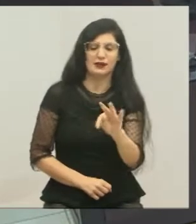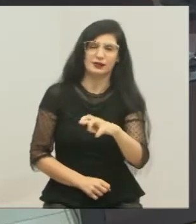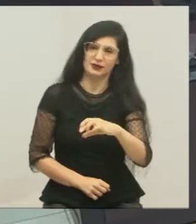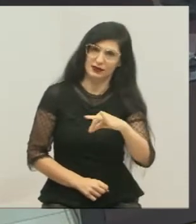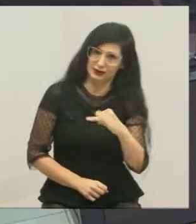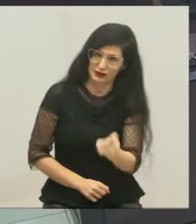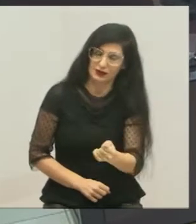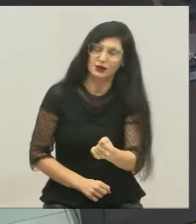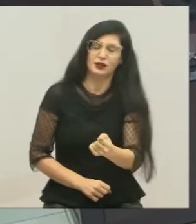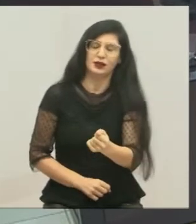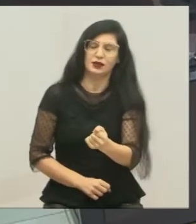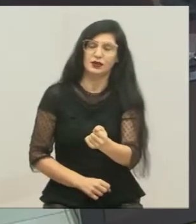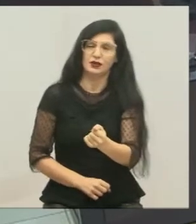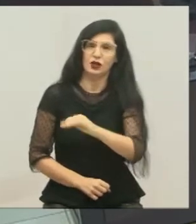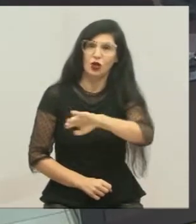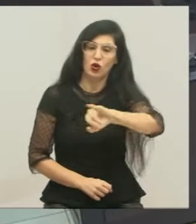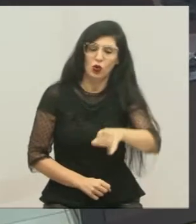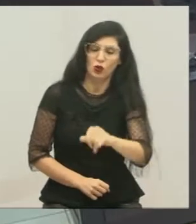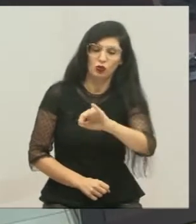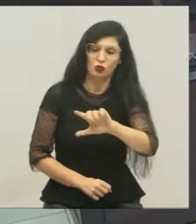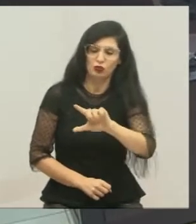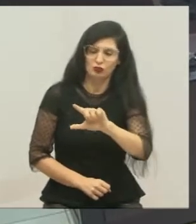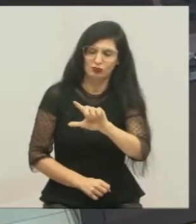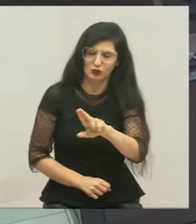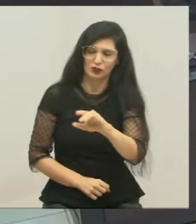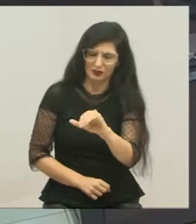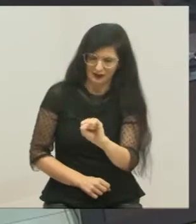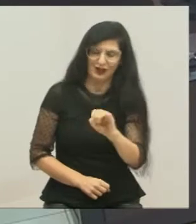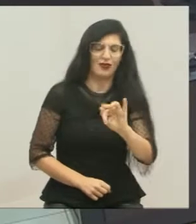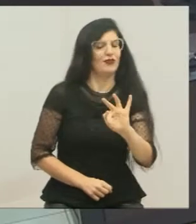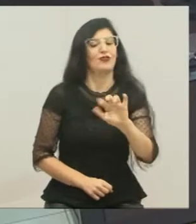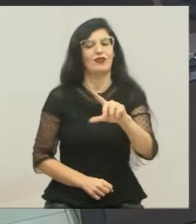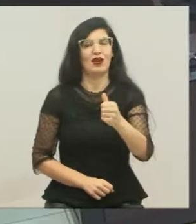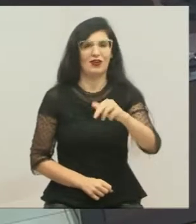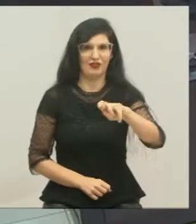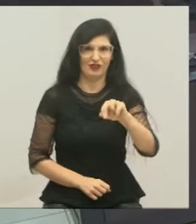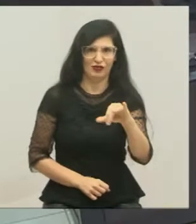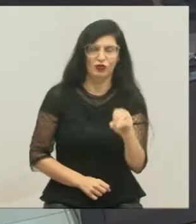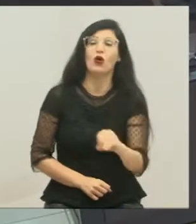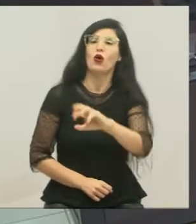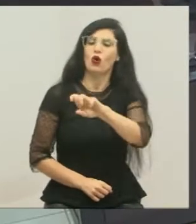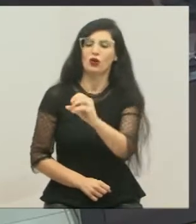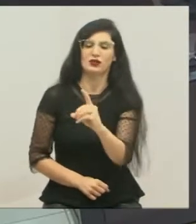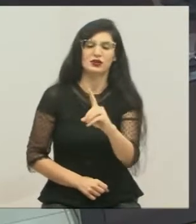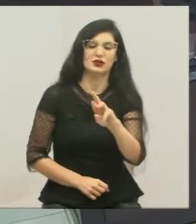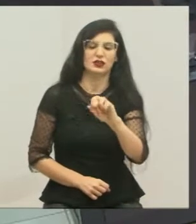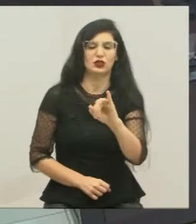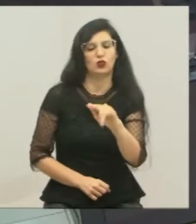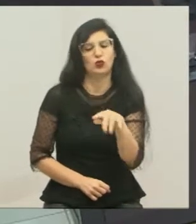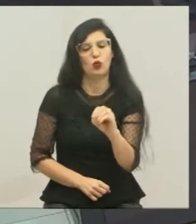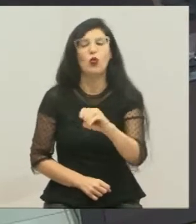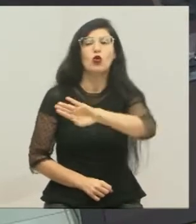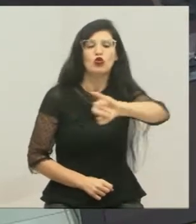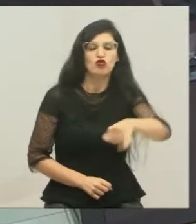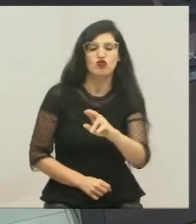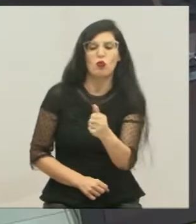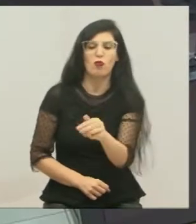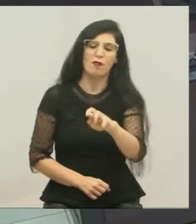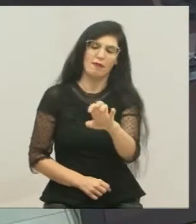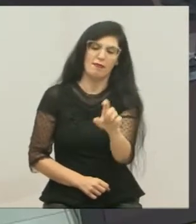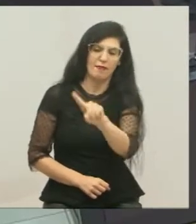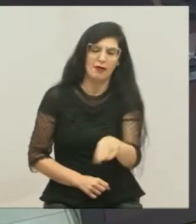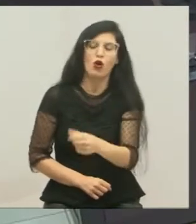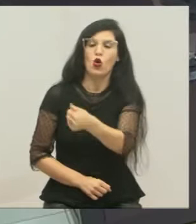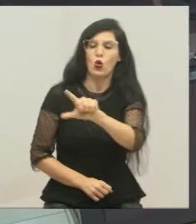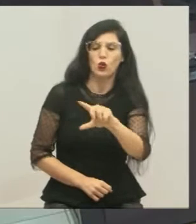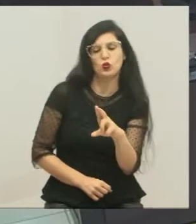Juliane, Luiz Flávio, doutor Rodrigo Salomão, Juarez Araújo,